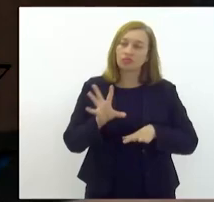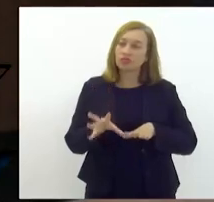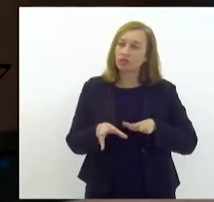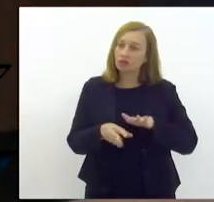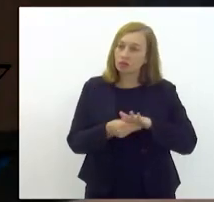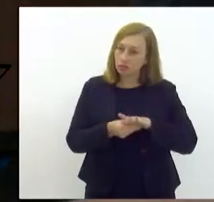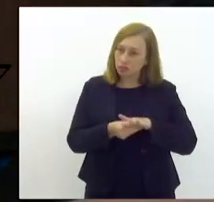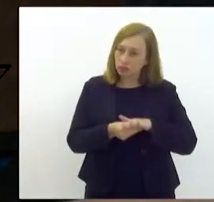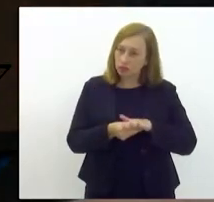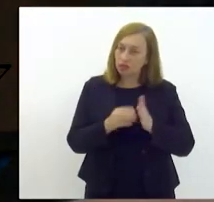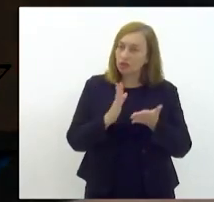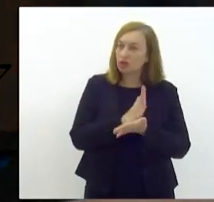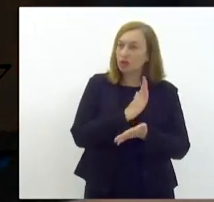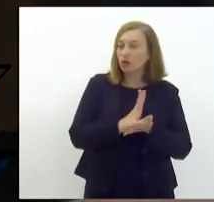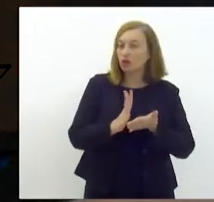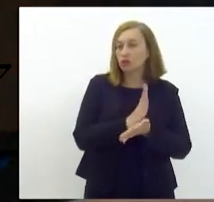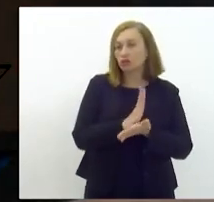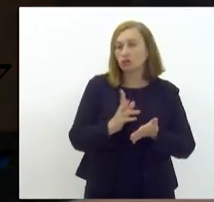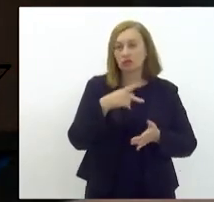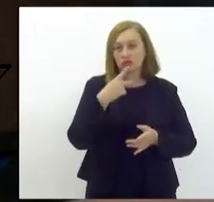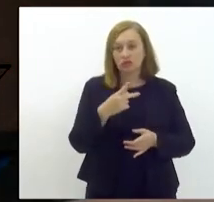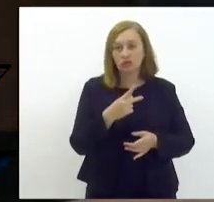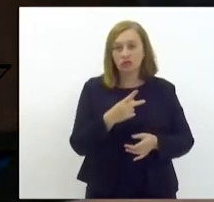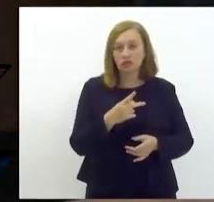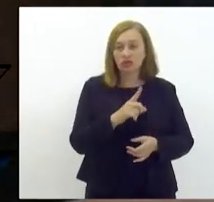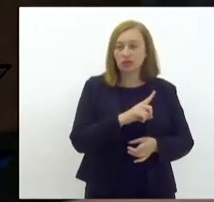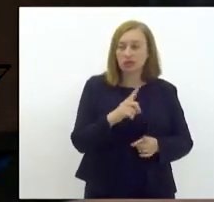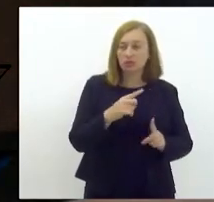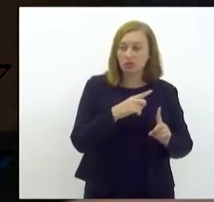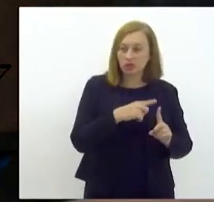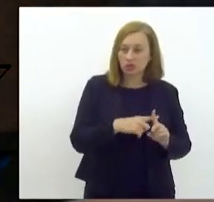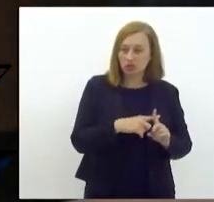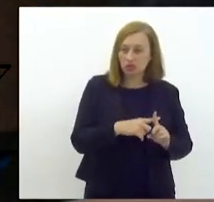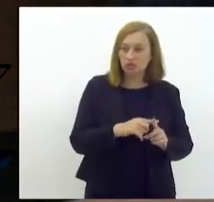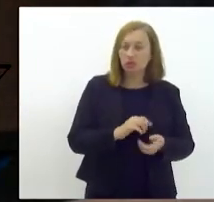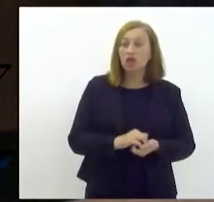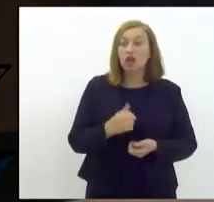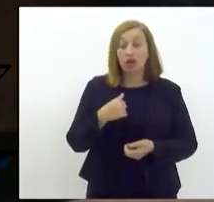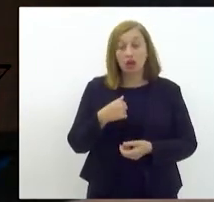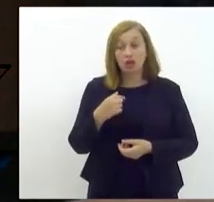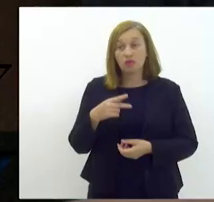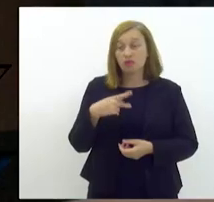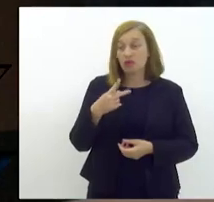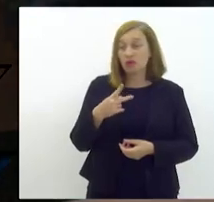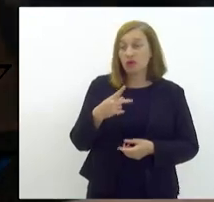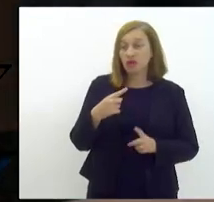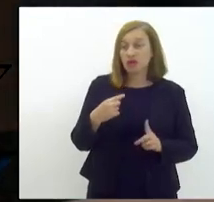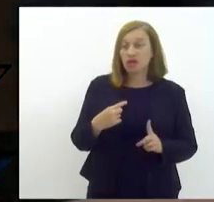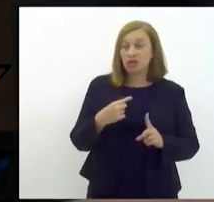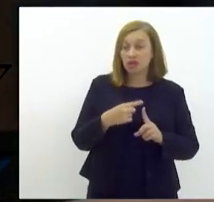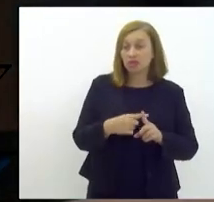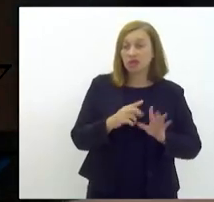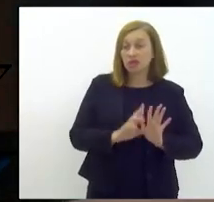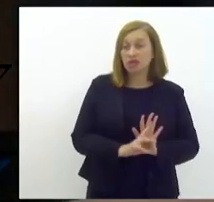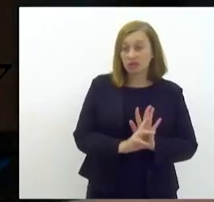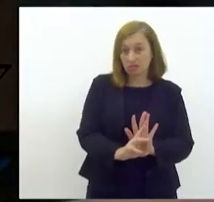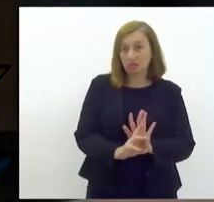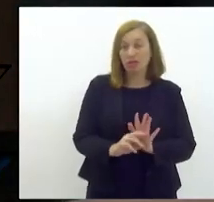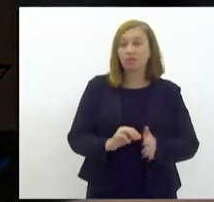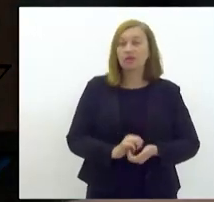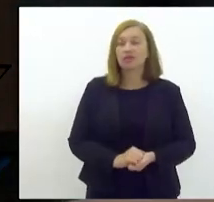que Alguns chamam de emendas impositivas eu chamaria de emendas representativas